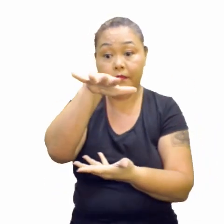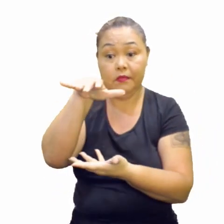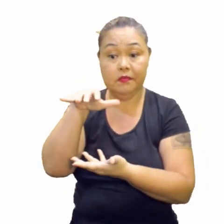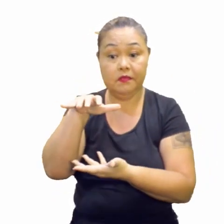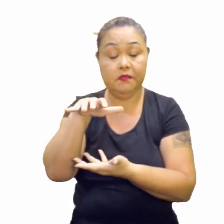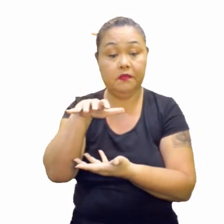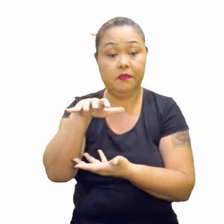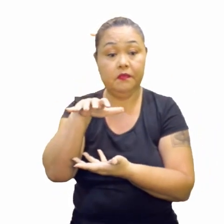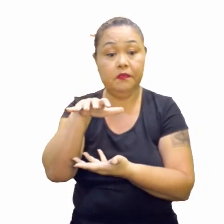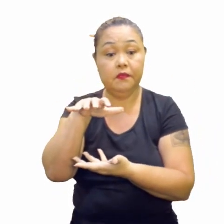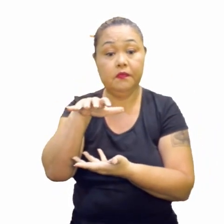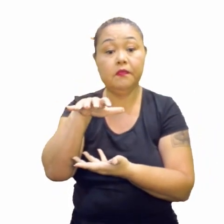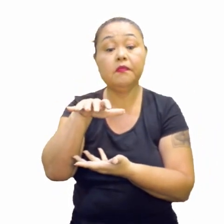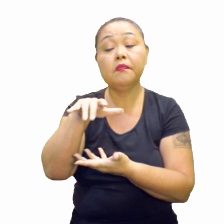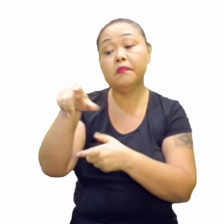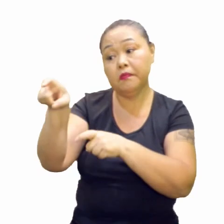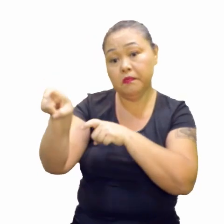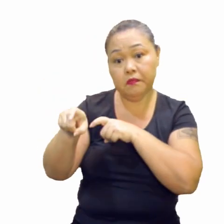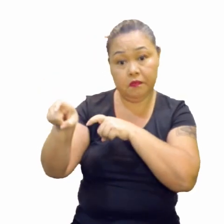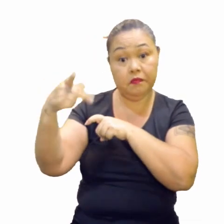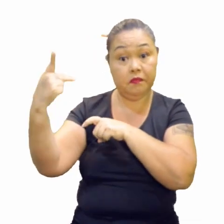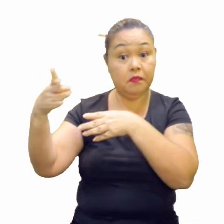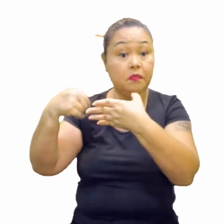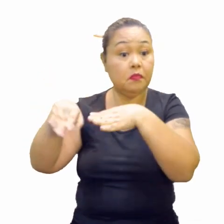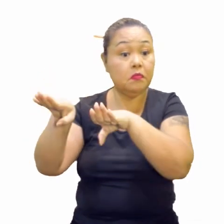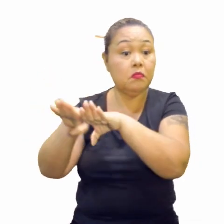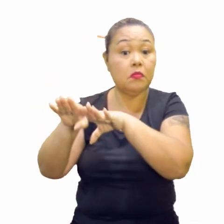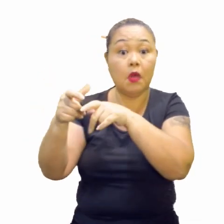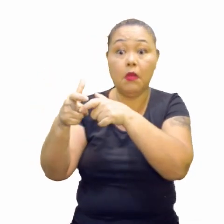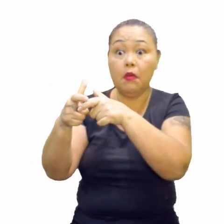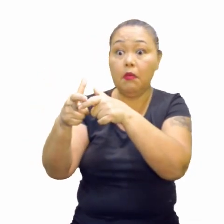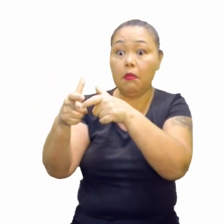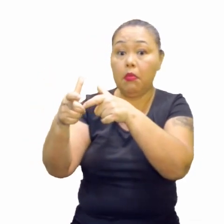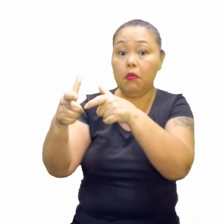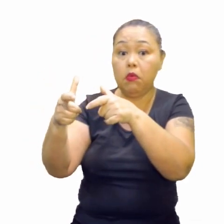Sua agricultura também tinha crescimento